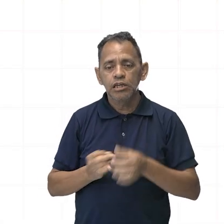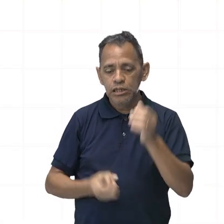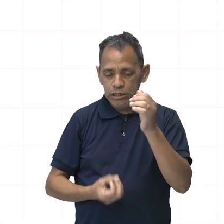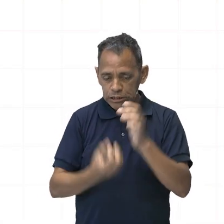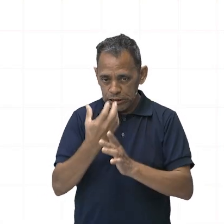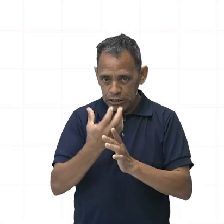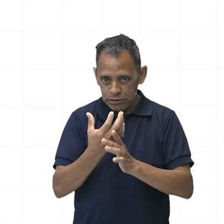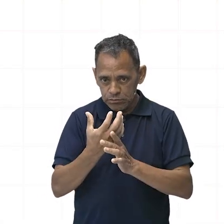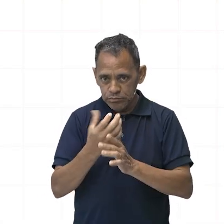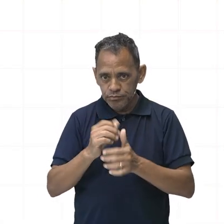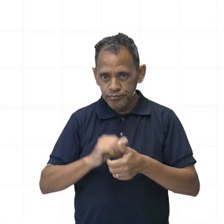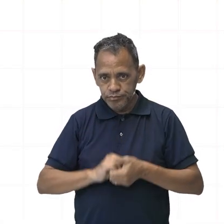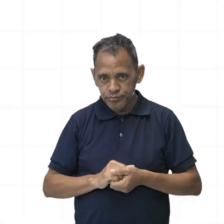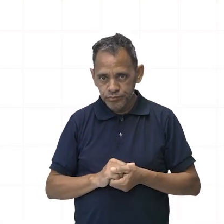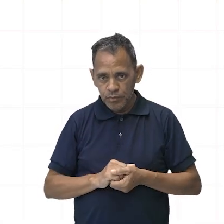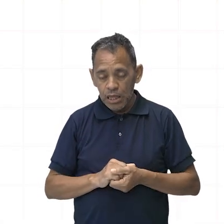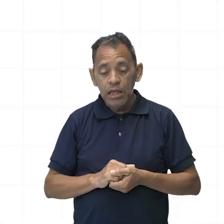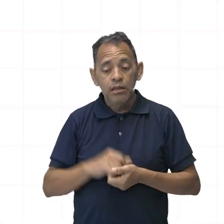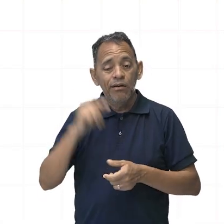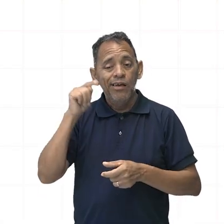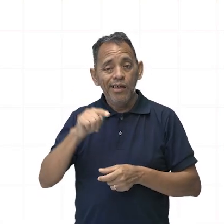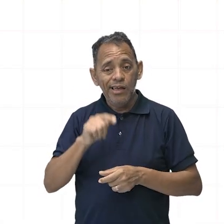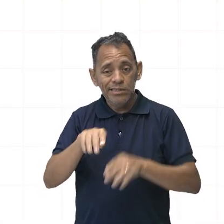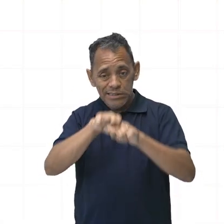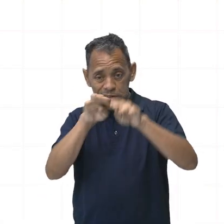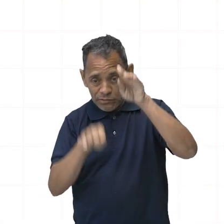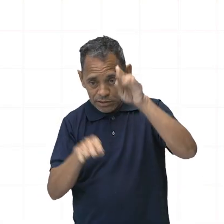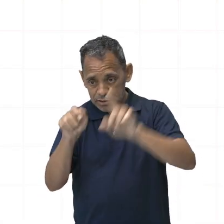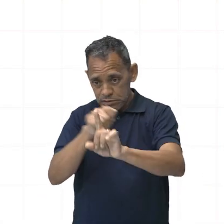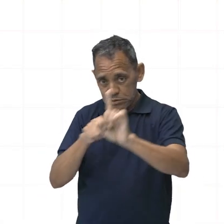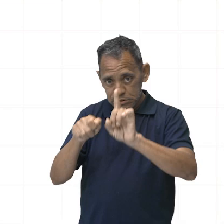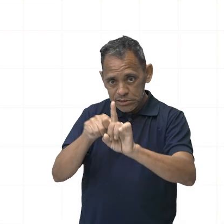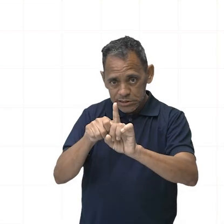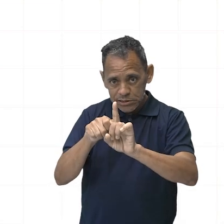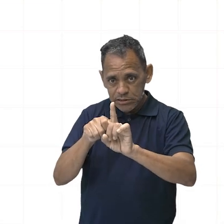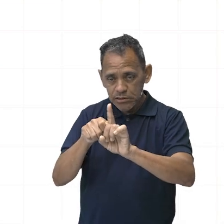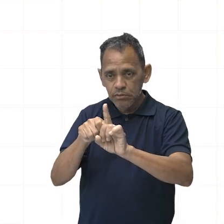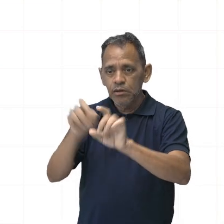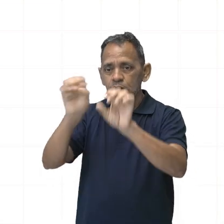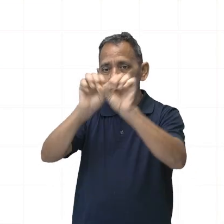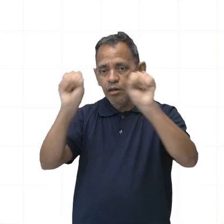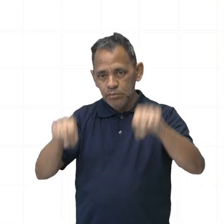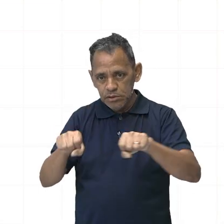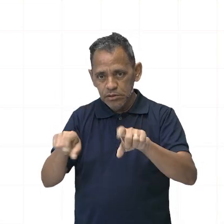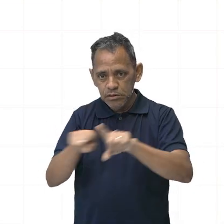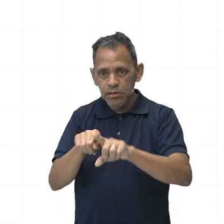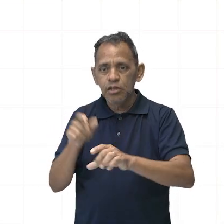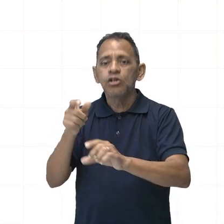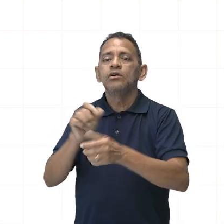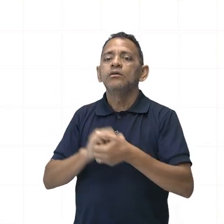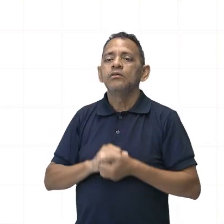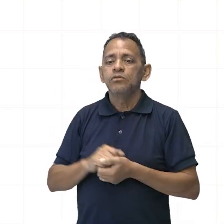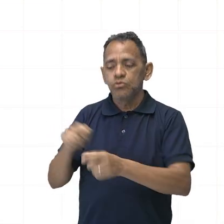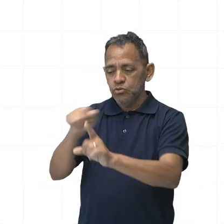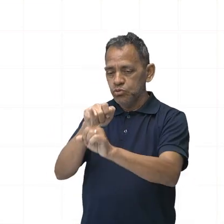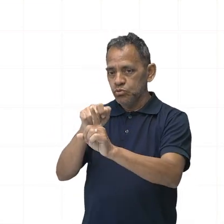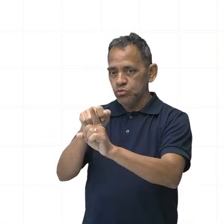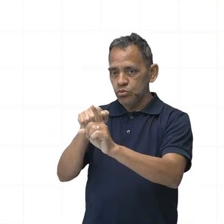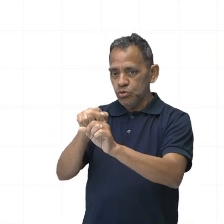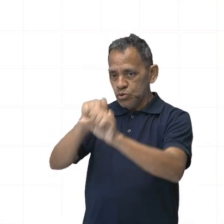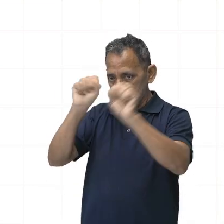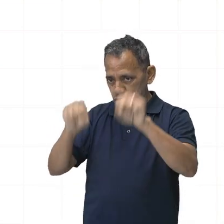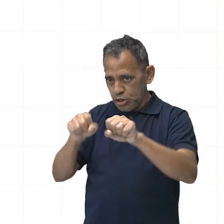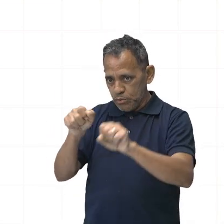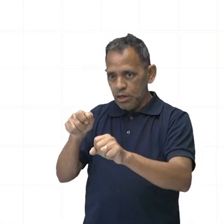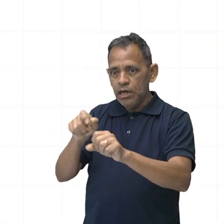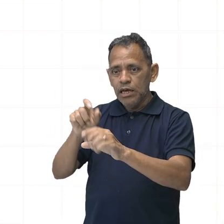surgindo, tá? Essa desigualdade no sistema capitalista, gente, o objetivo principal vai ser o quê?